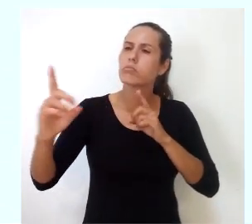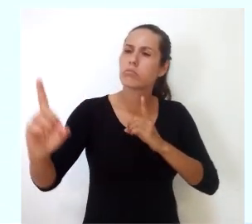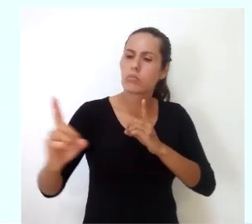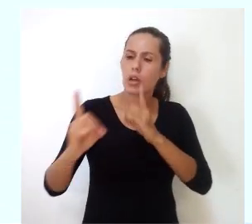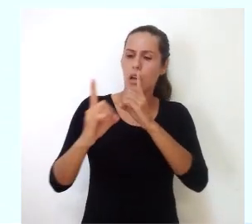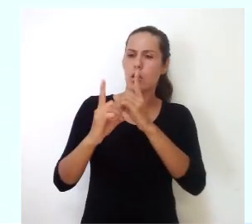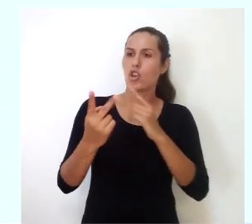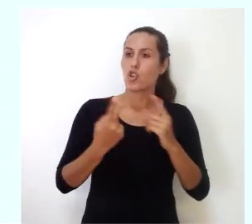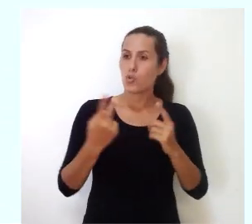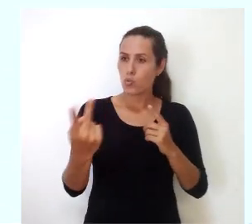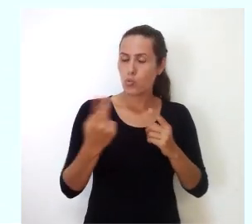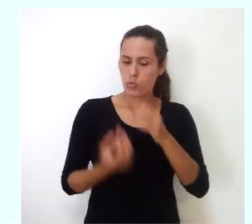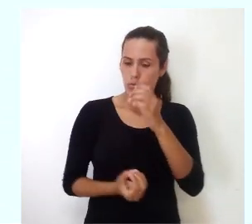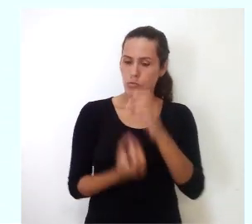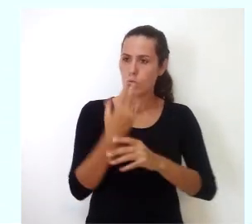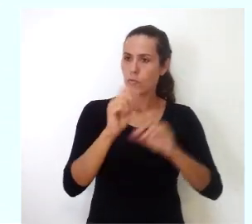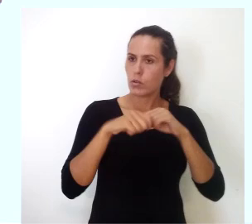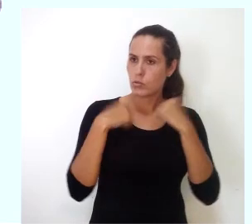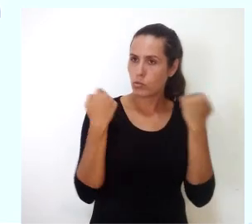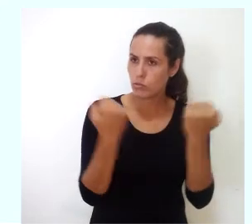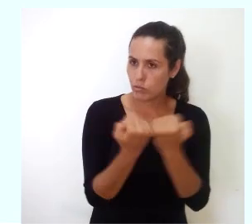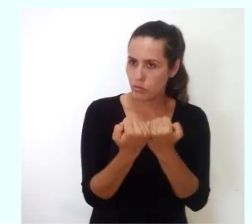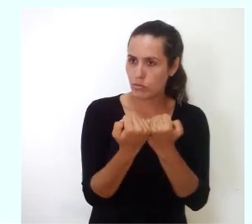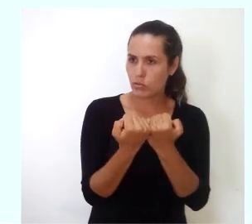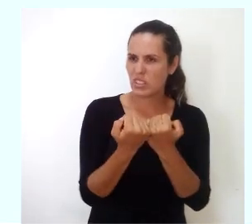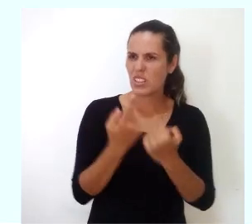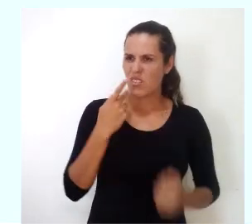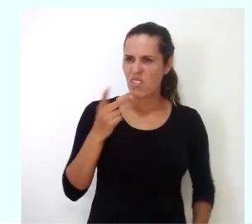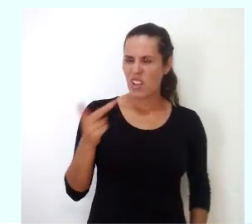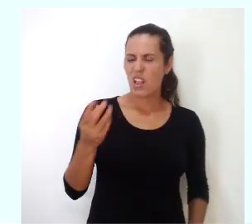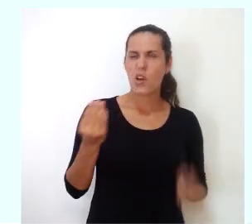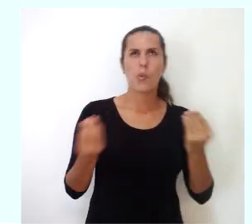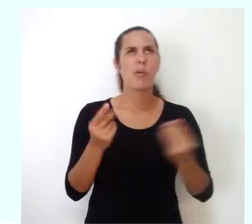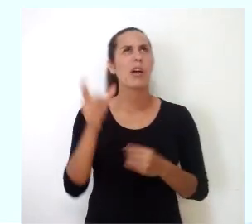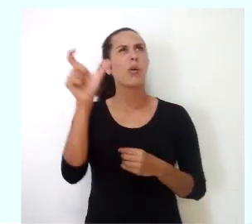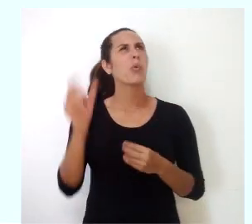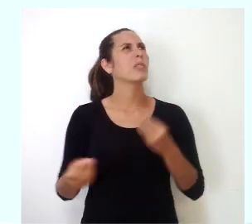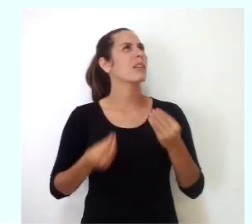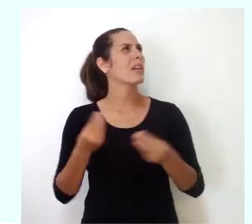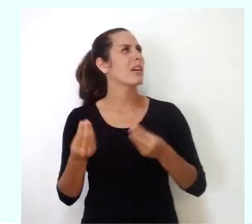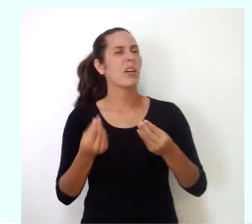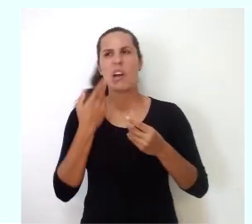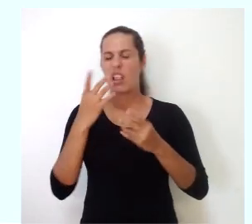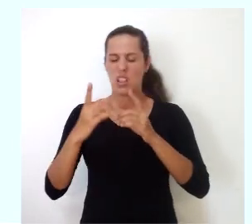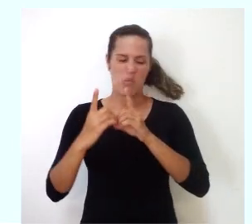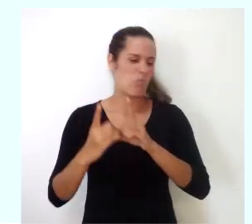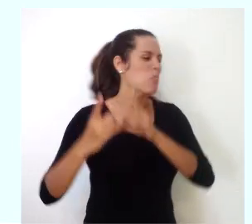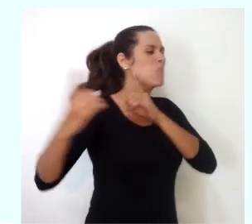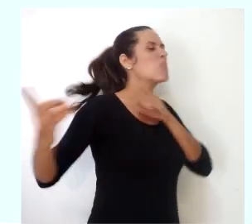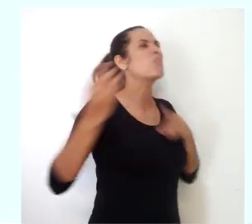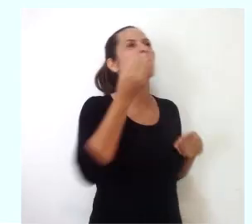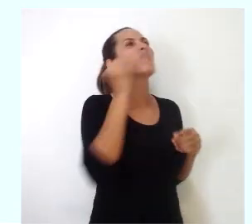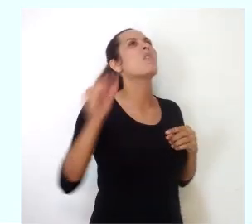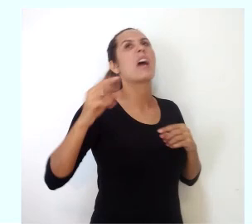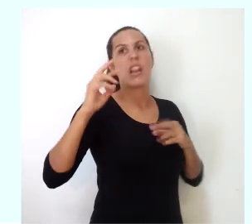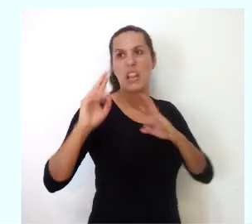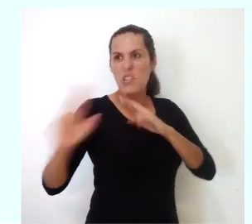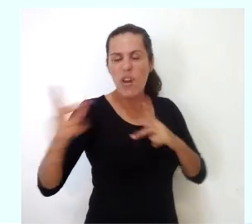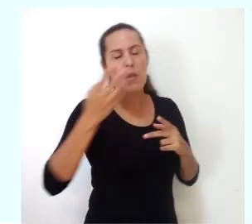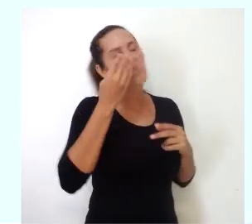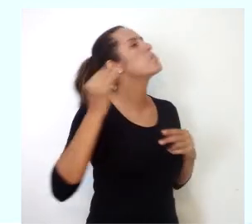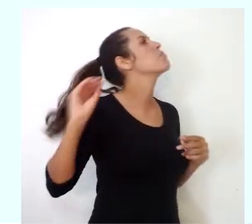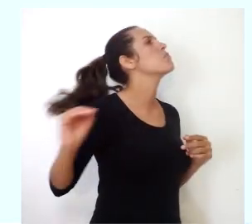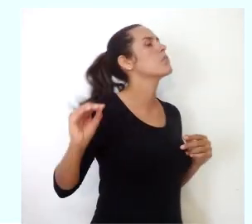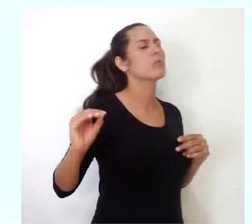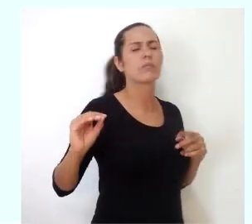a sociedade e nada de colocar o outro, como é que eu poderia dizer, afastar o outro porque ele pensa diferente de